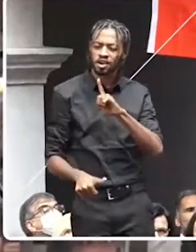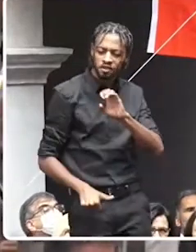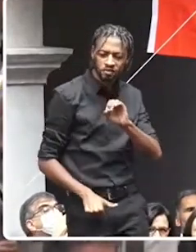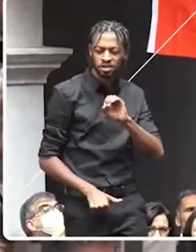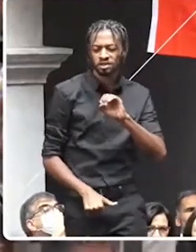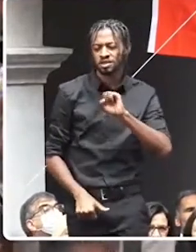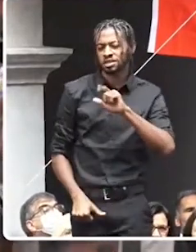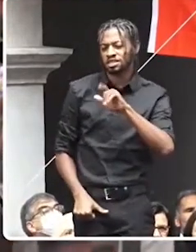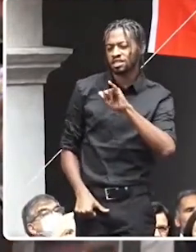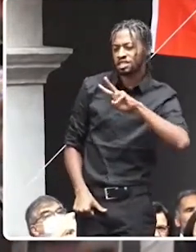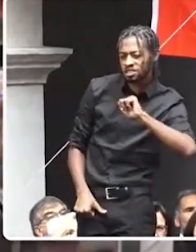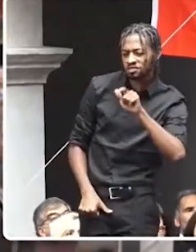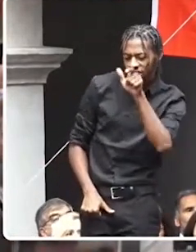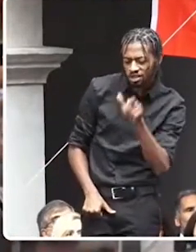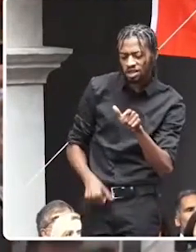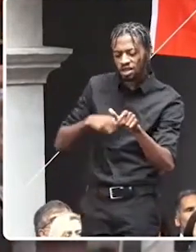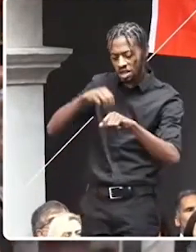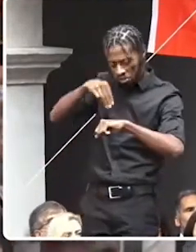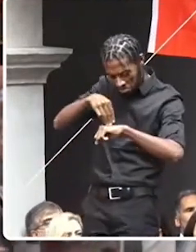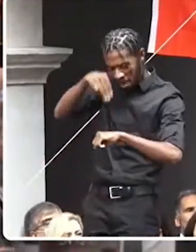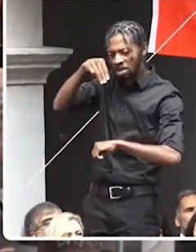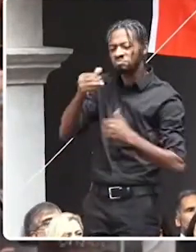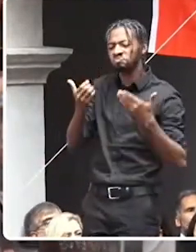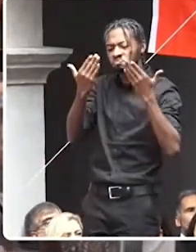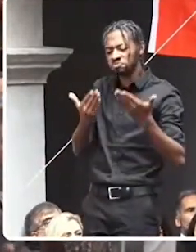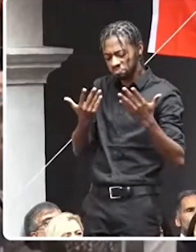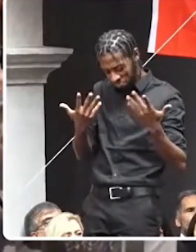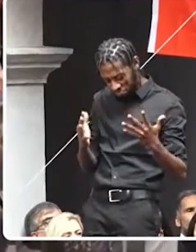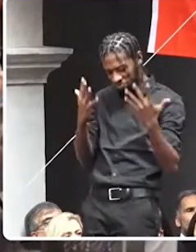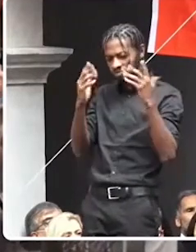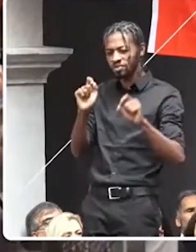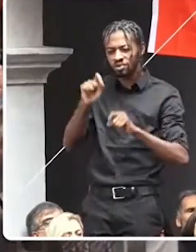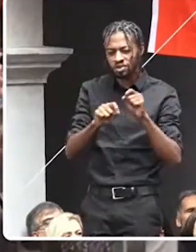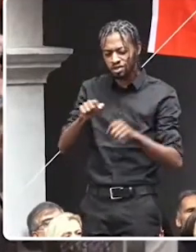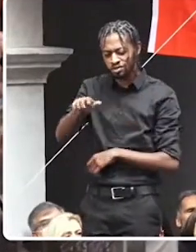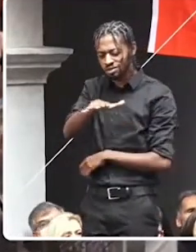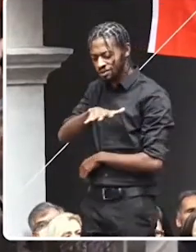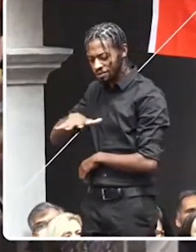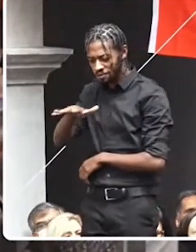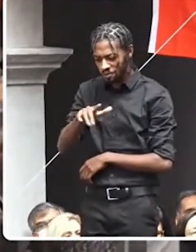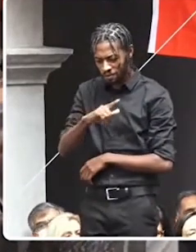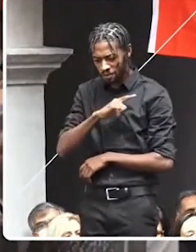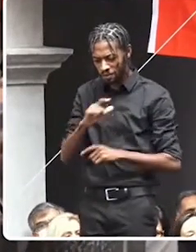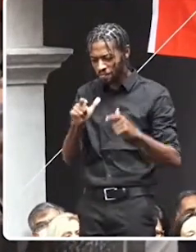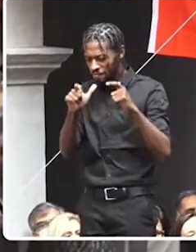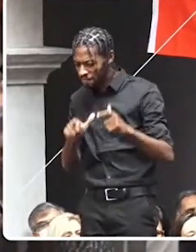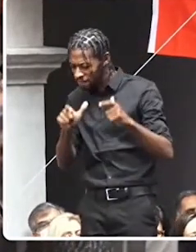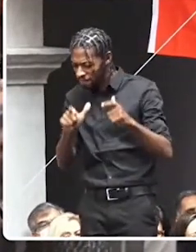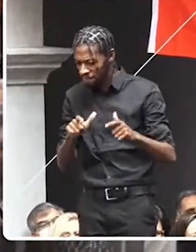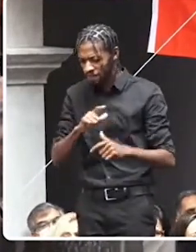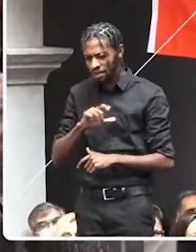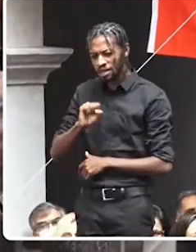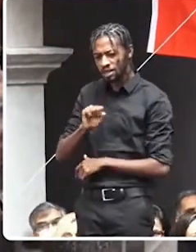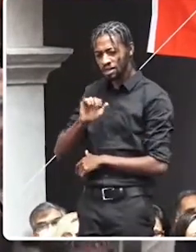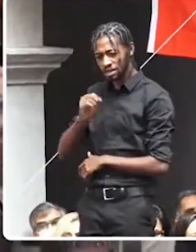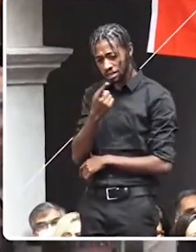Júnior, mestre de todos nós, no território livre do Largo de São Francisco, leu